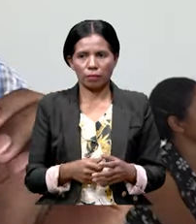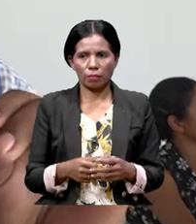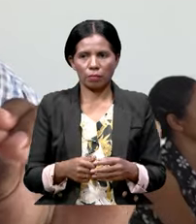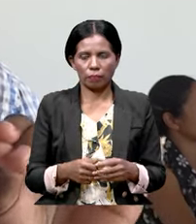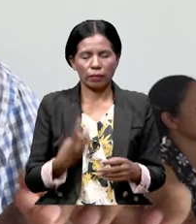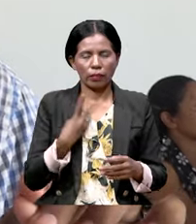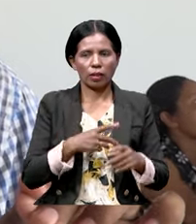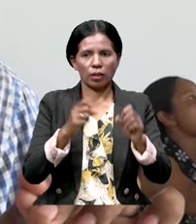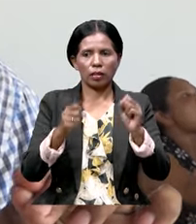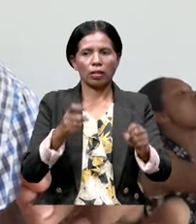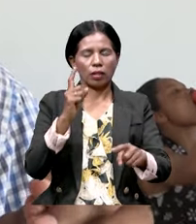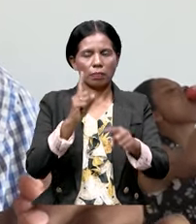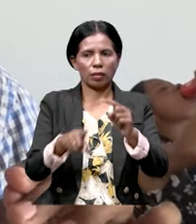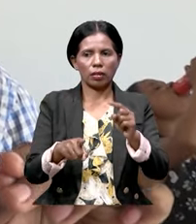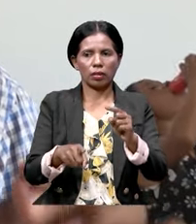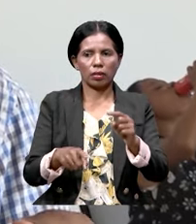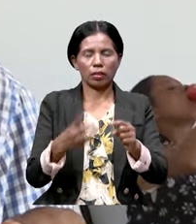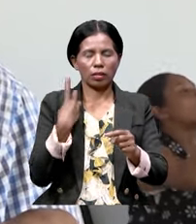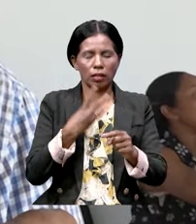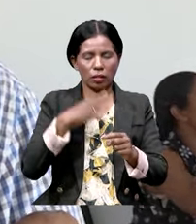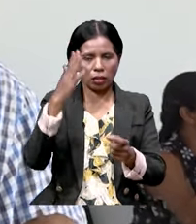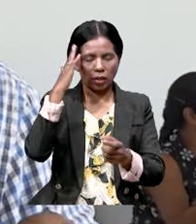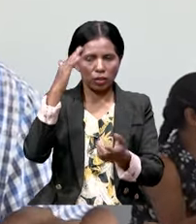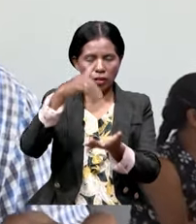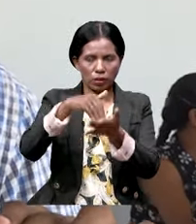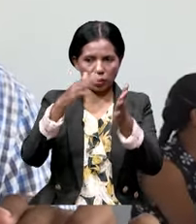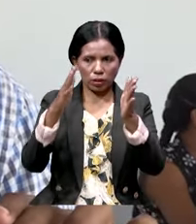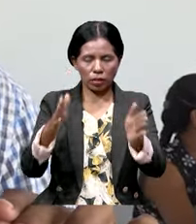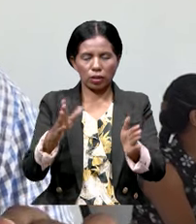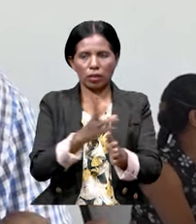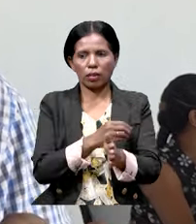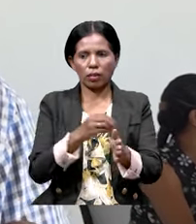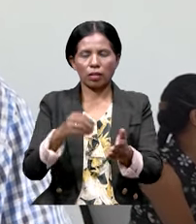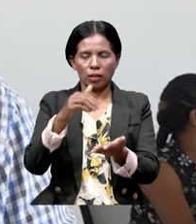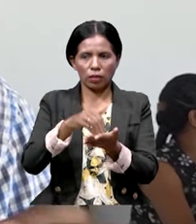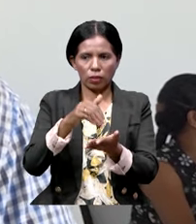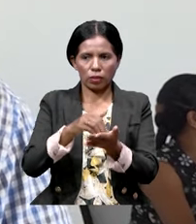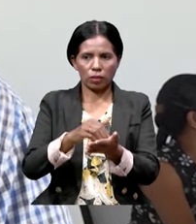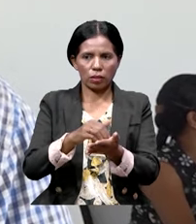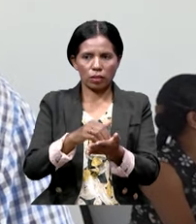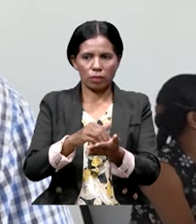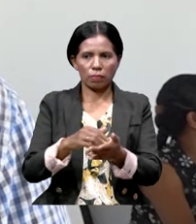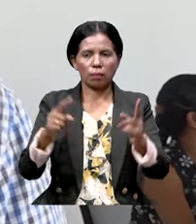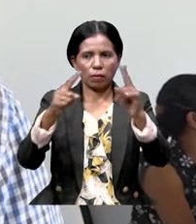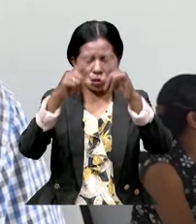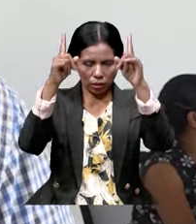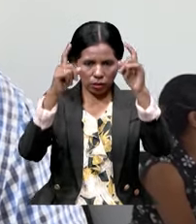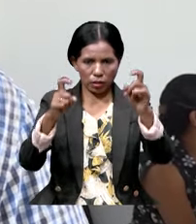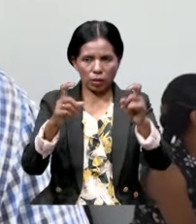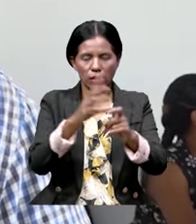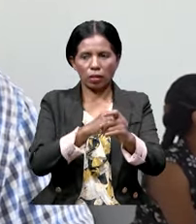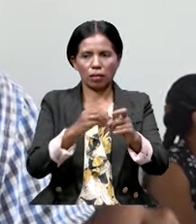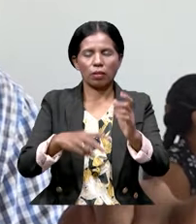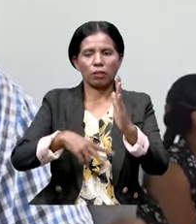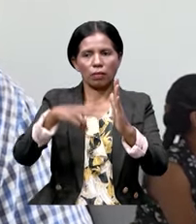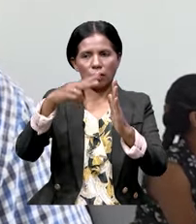ita vele kata la vele estraga te mentalidade estudante sira nian kata nini estudu ne natonde ba izame, ni estudu natonde da valor